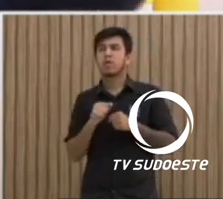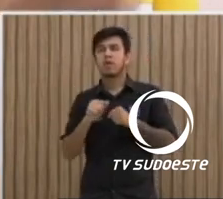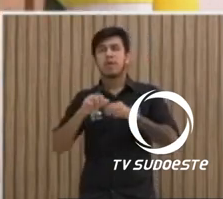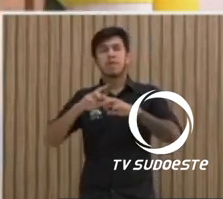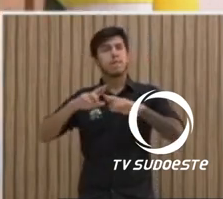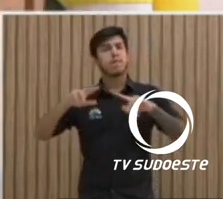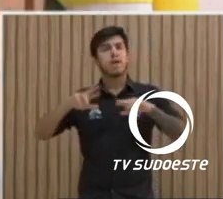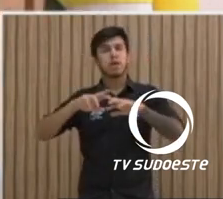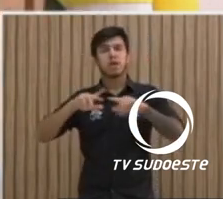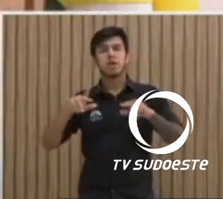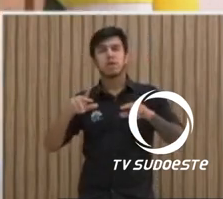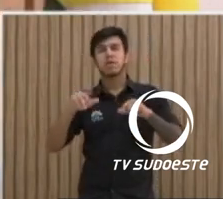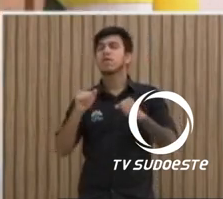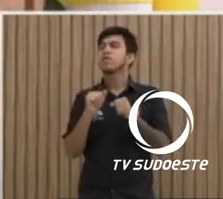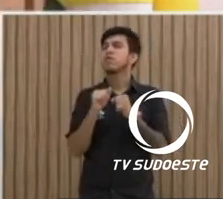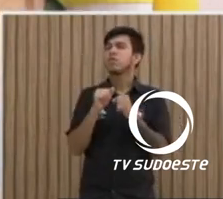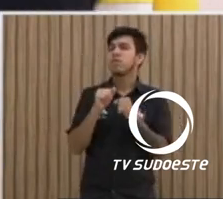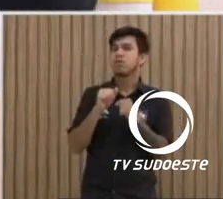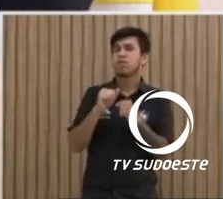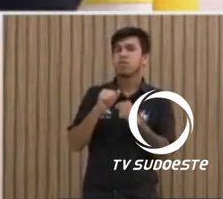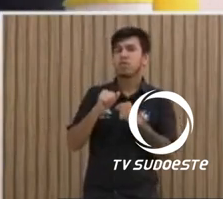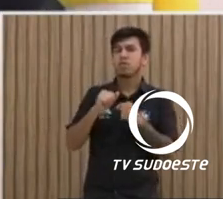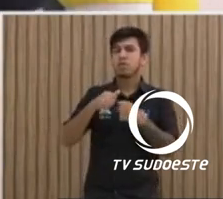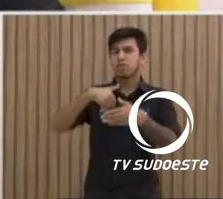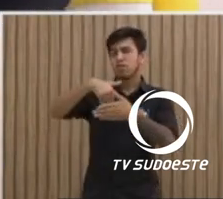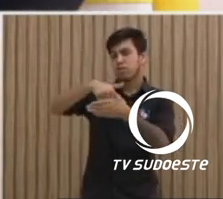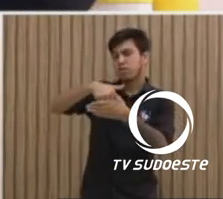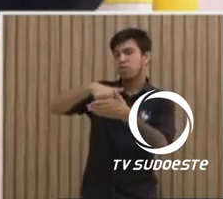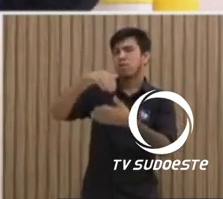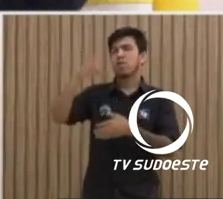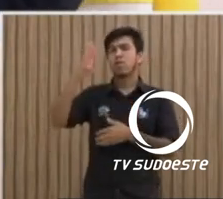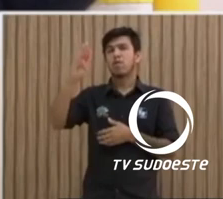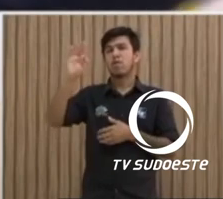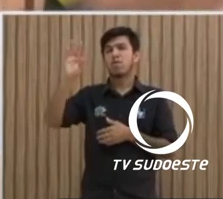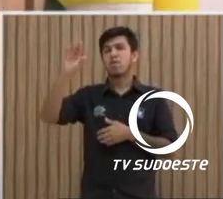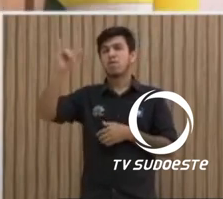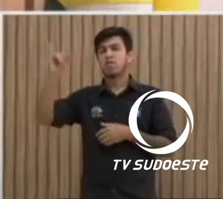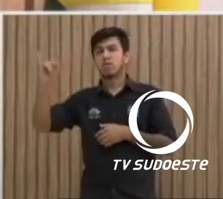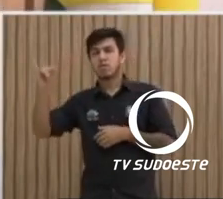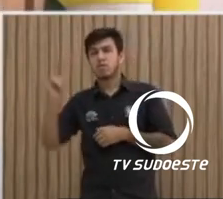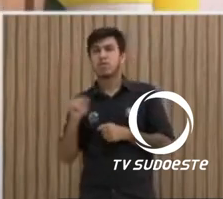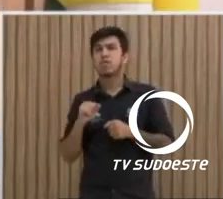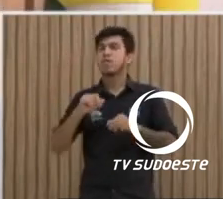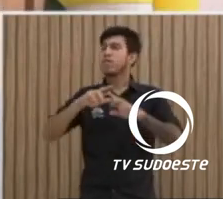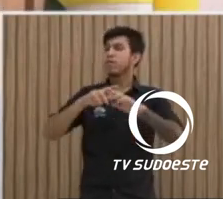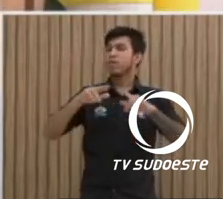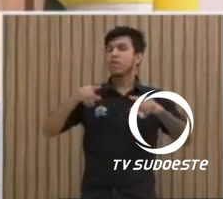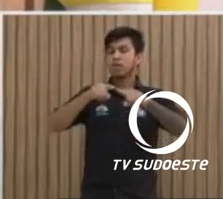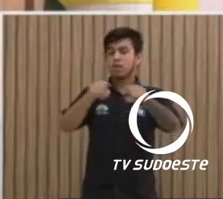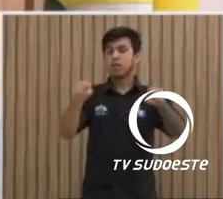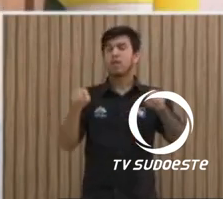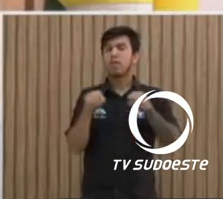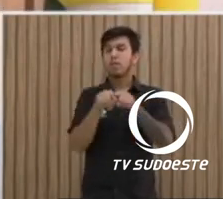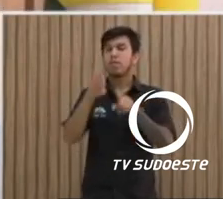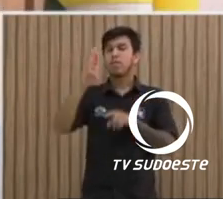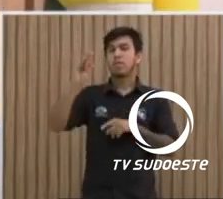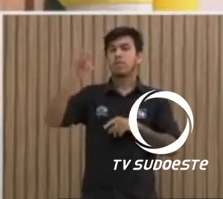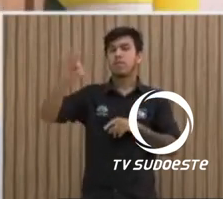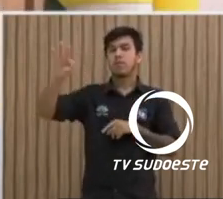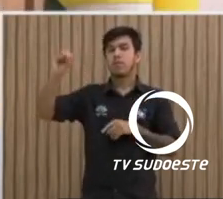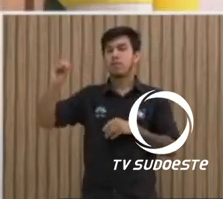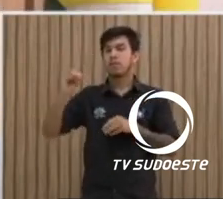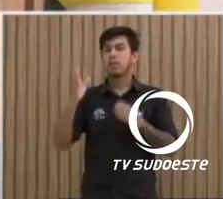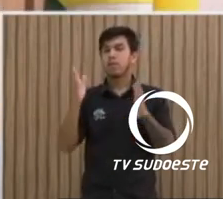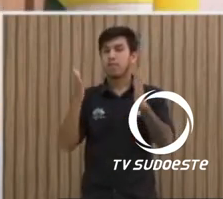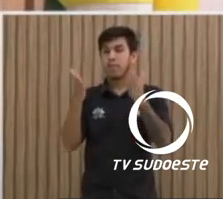né, com a Chavala, joguei muito aqui no Bortote, ali no campo do Bonato. Né, então, eu